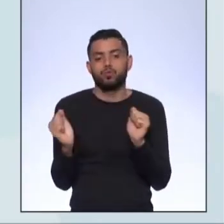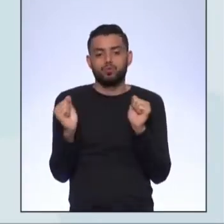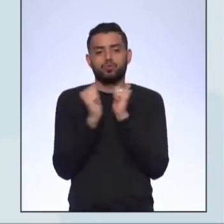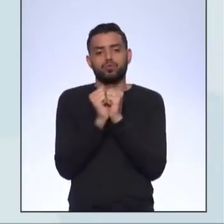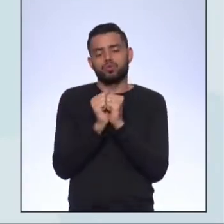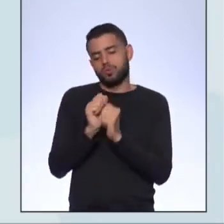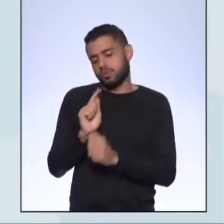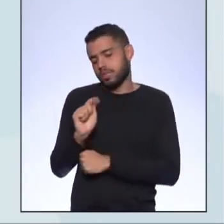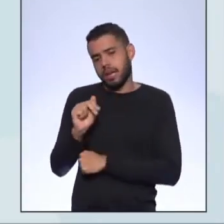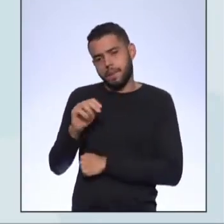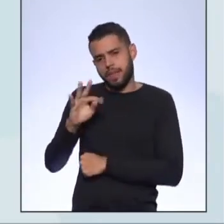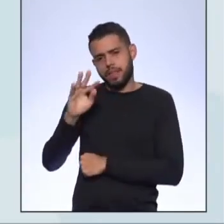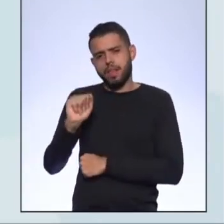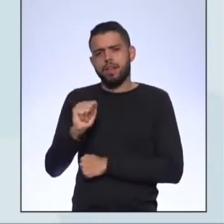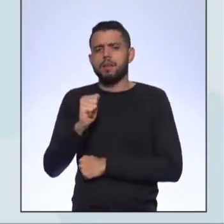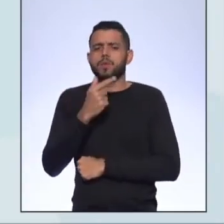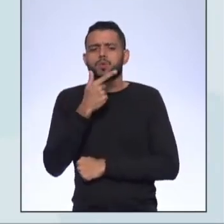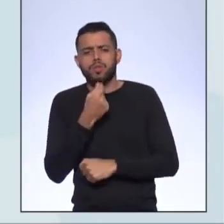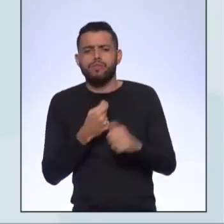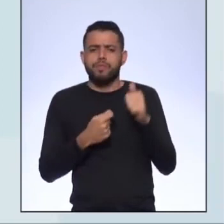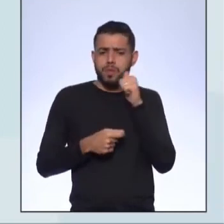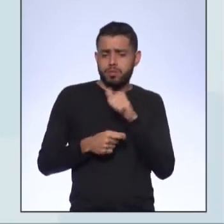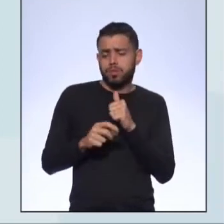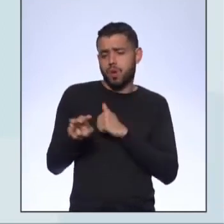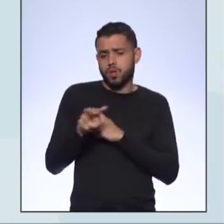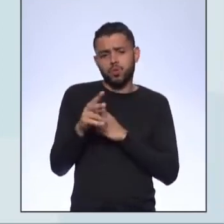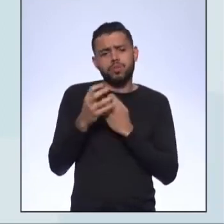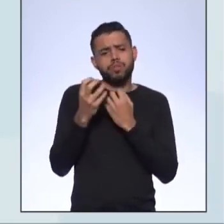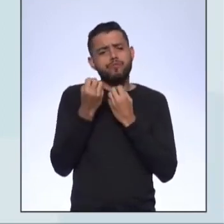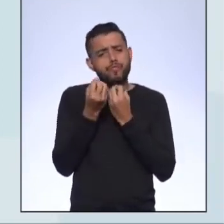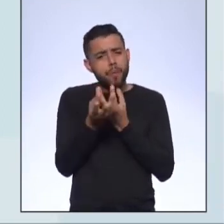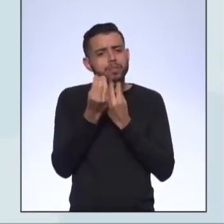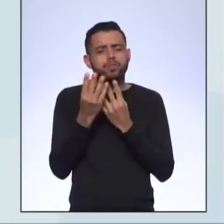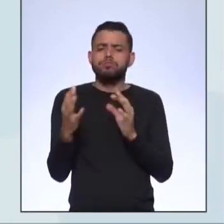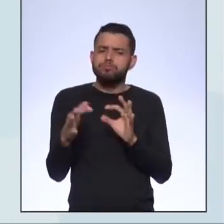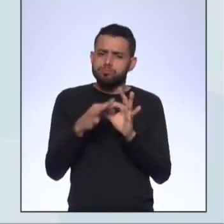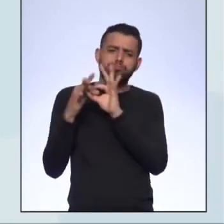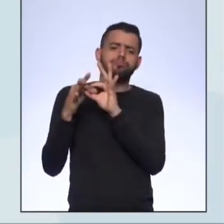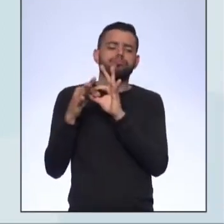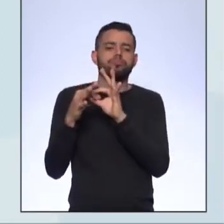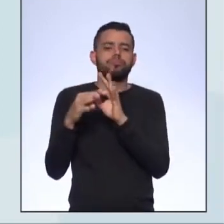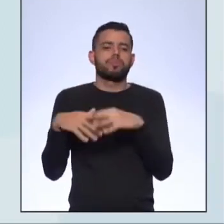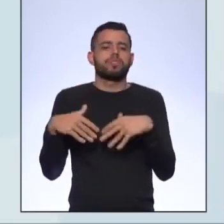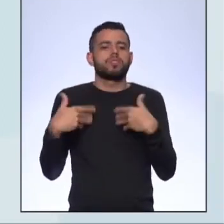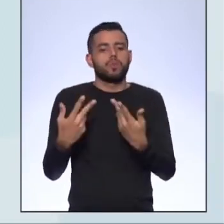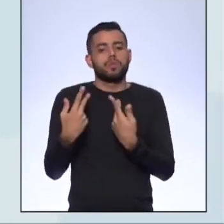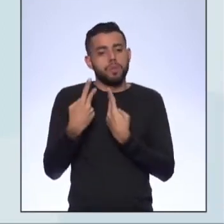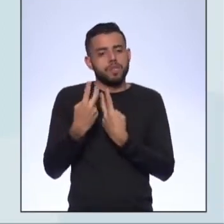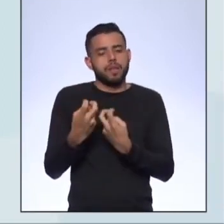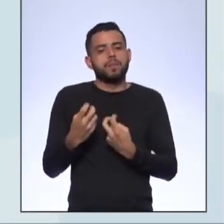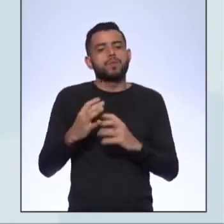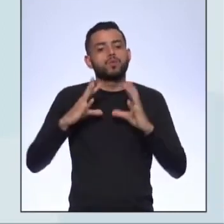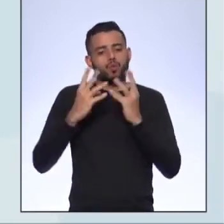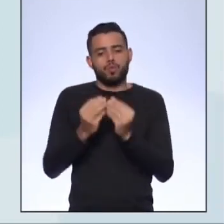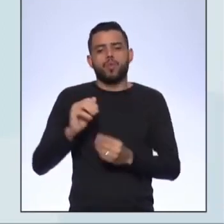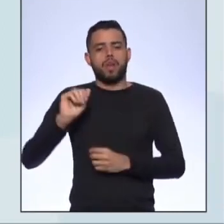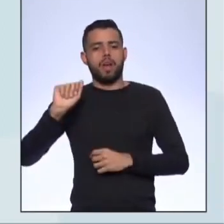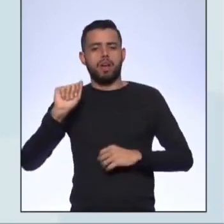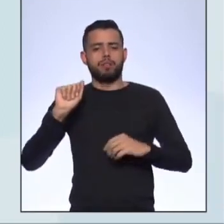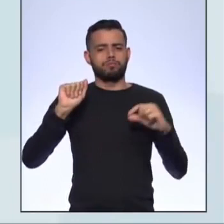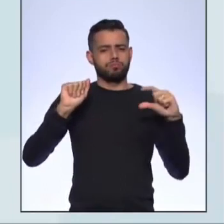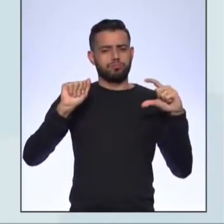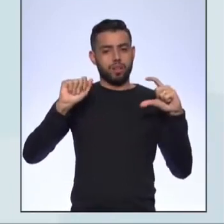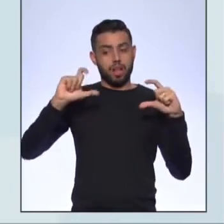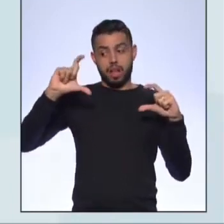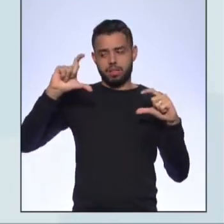feminino, então você vai ter essas duas informações unidas aí. Então a gente percebe que todo mundo ali saiu azão-azinho, né? Ou seja, tem